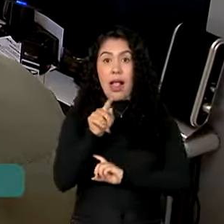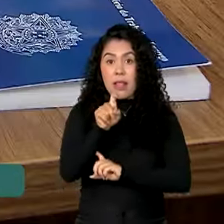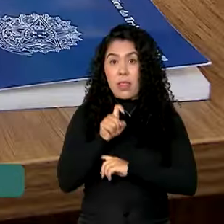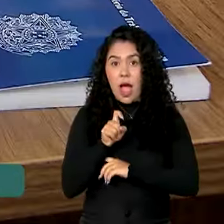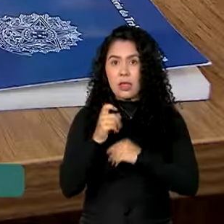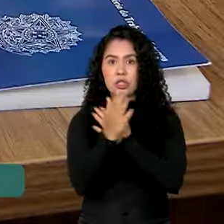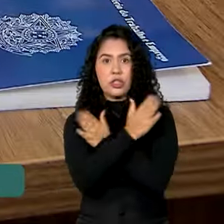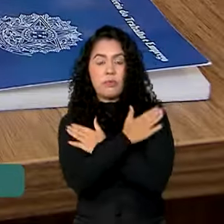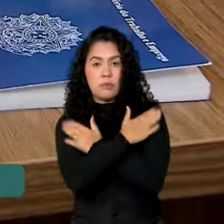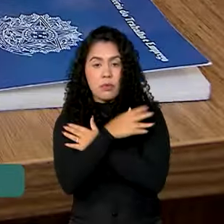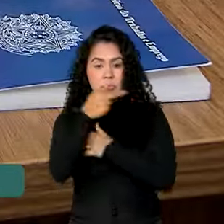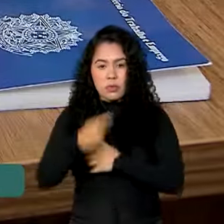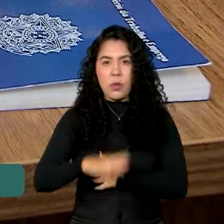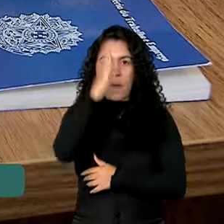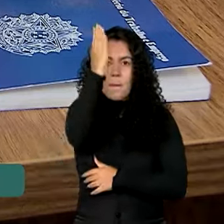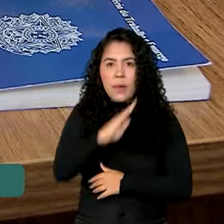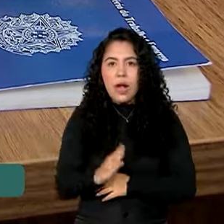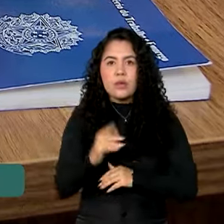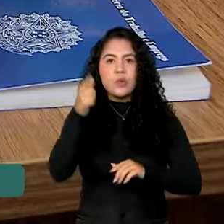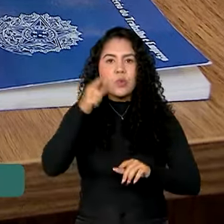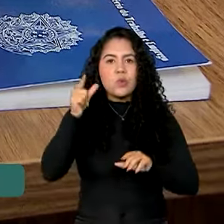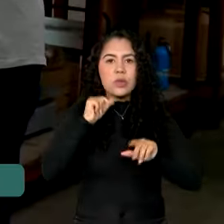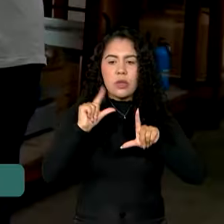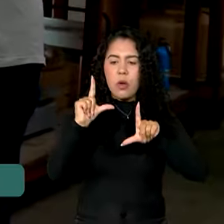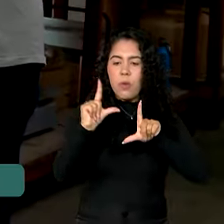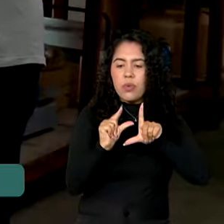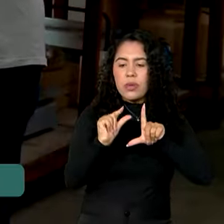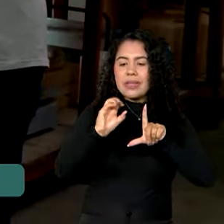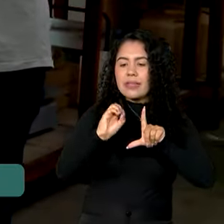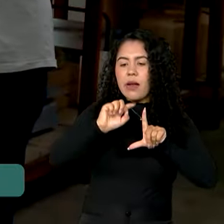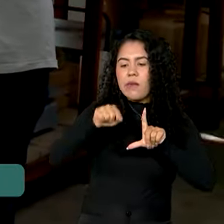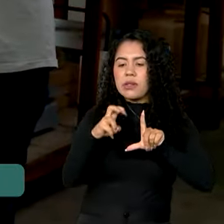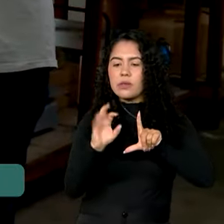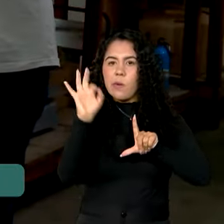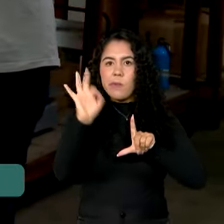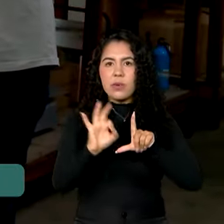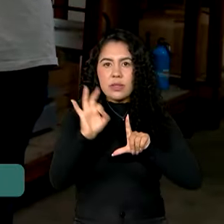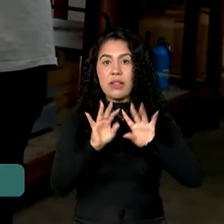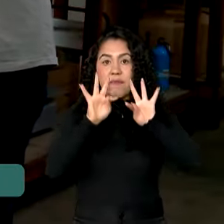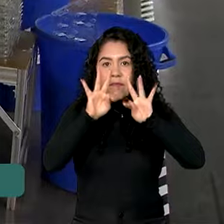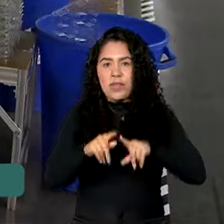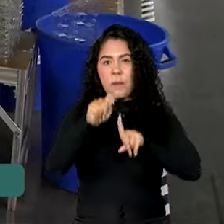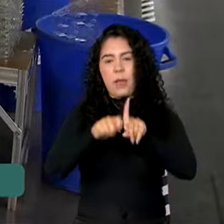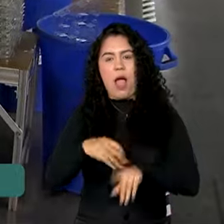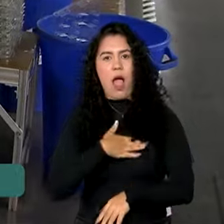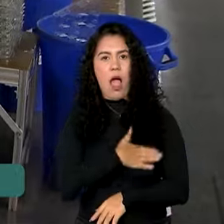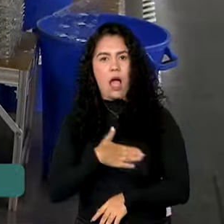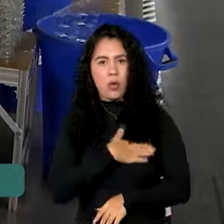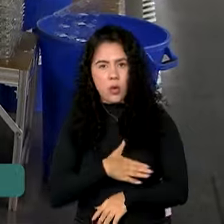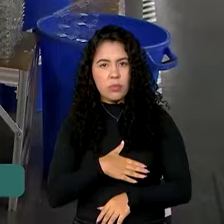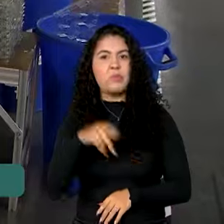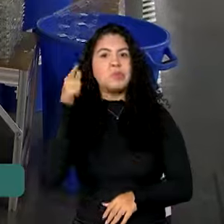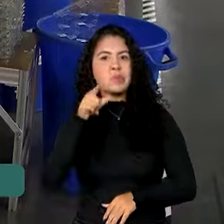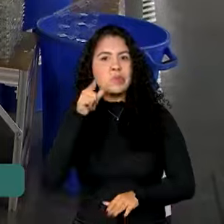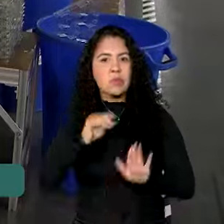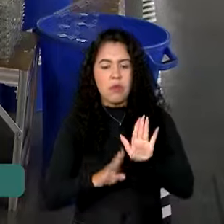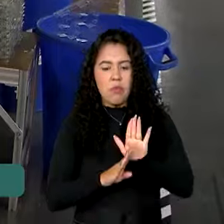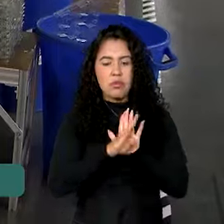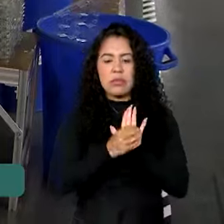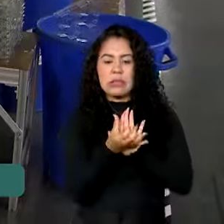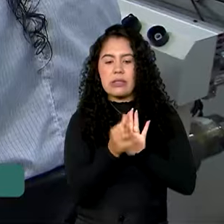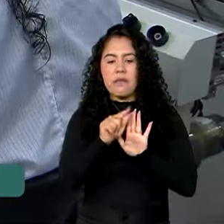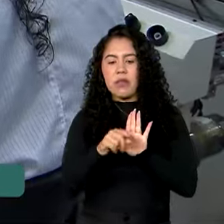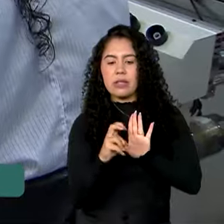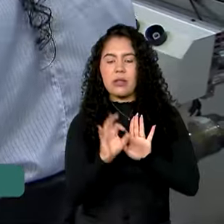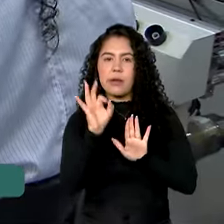Brasil recuou 0,5 ponto percentual no trimestre encerrado em agosto e atingiu 6,6%, o